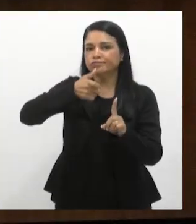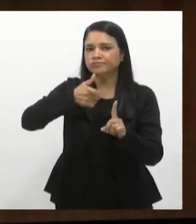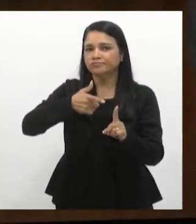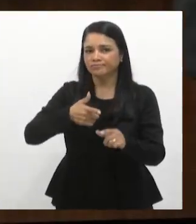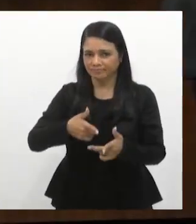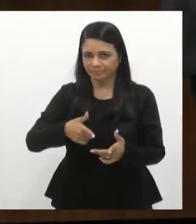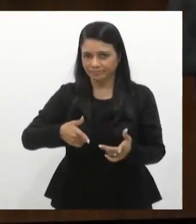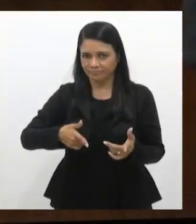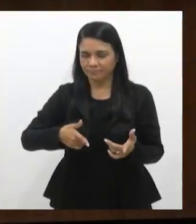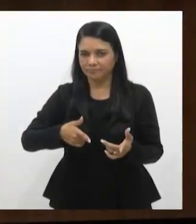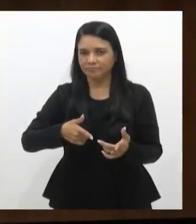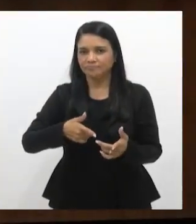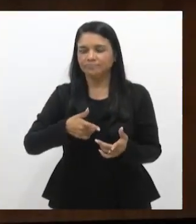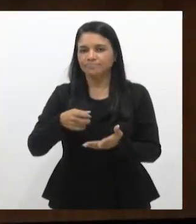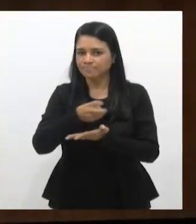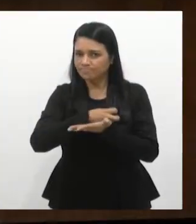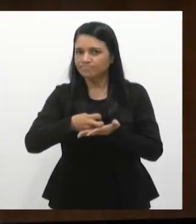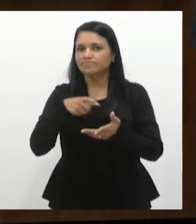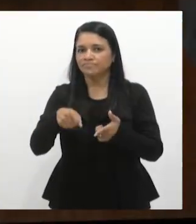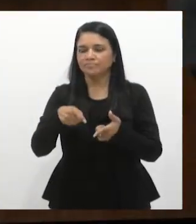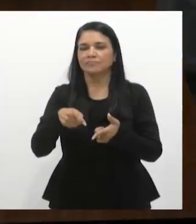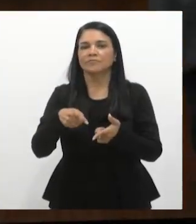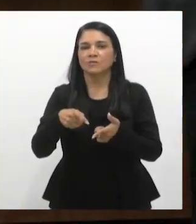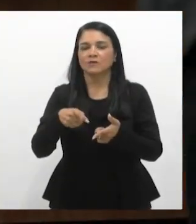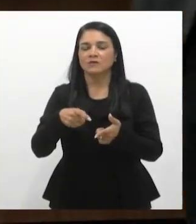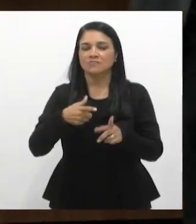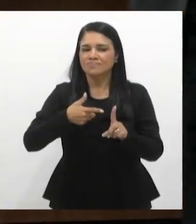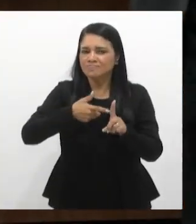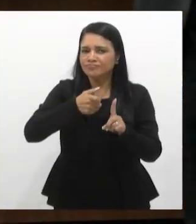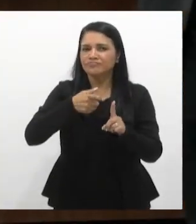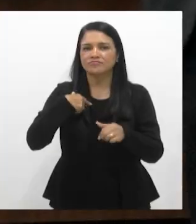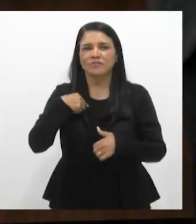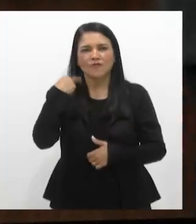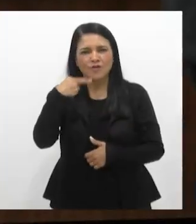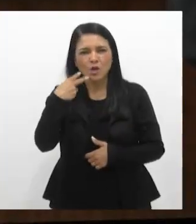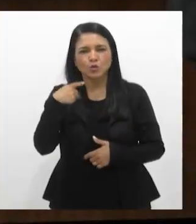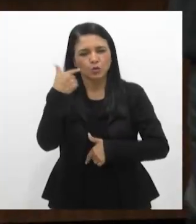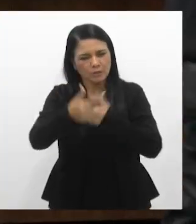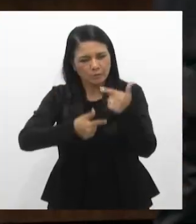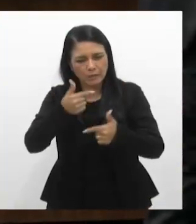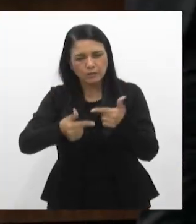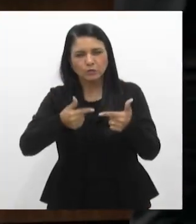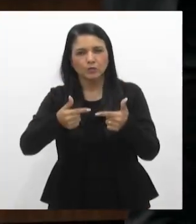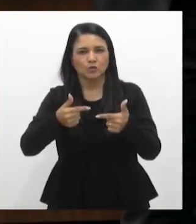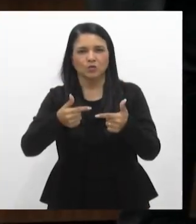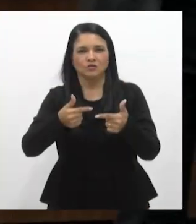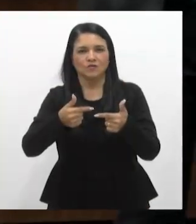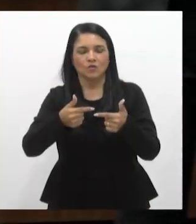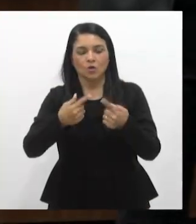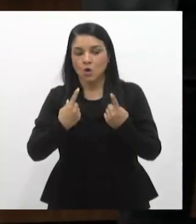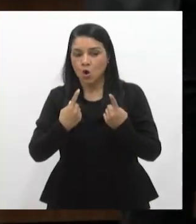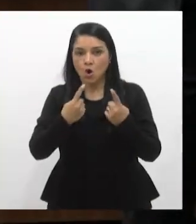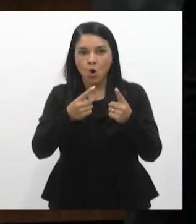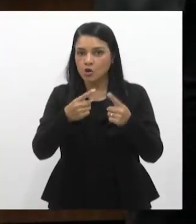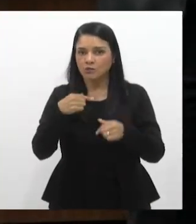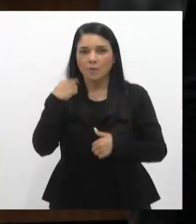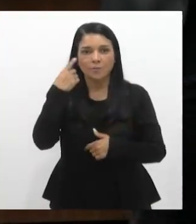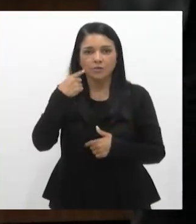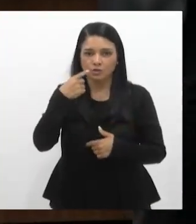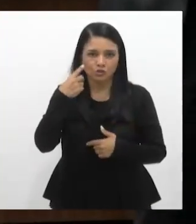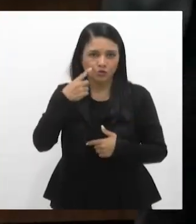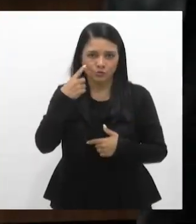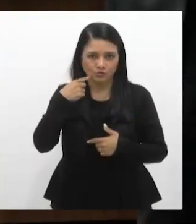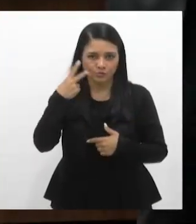realmente pague, porque tirou a vida de um cara trabalhador, de um cara do bem. Não foi ataque a um político, não. Foi ataque à democracia,